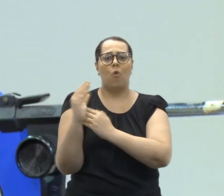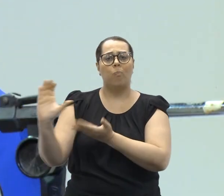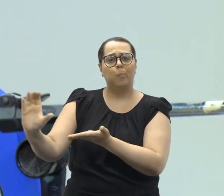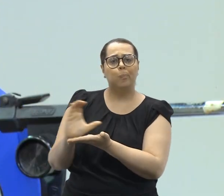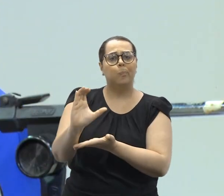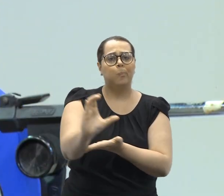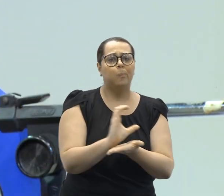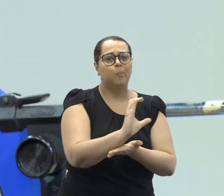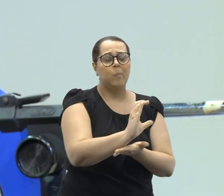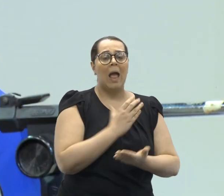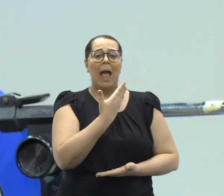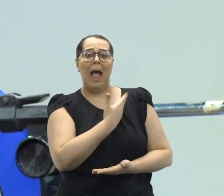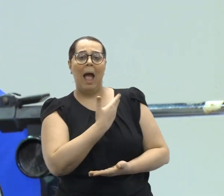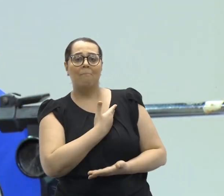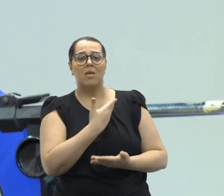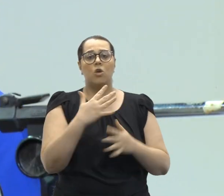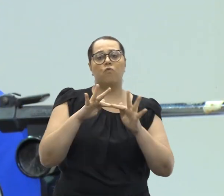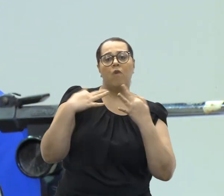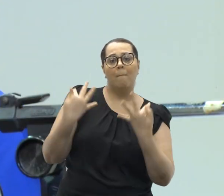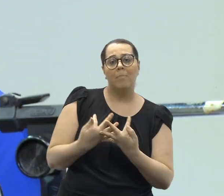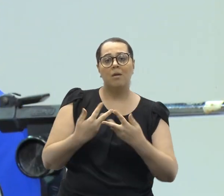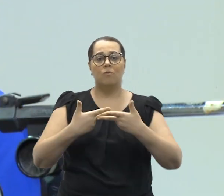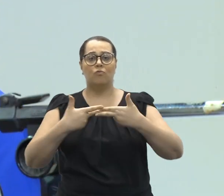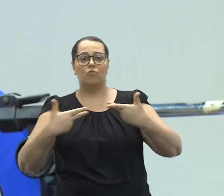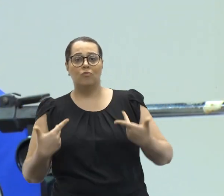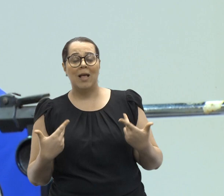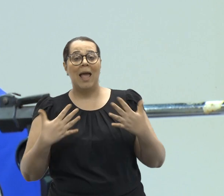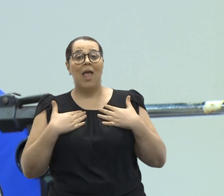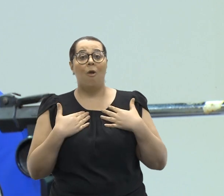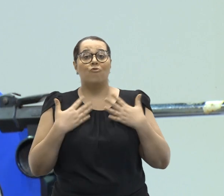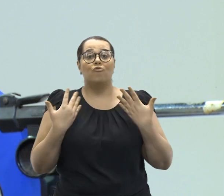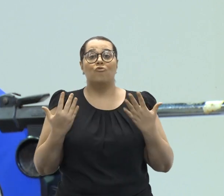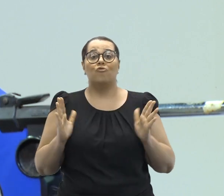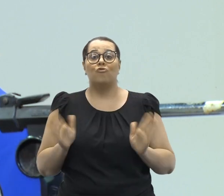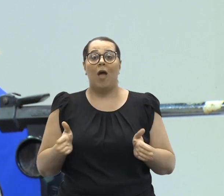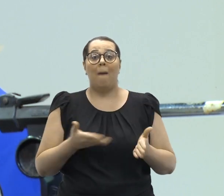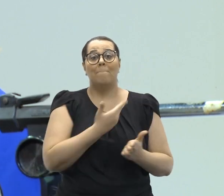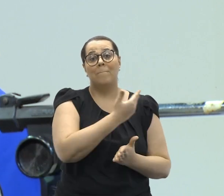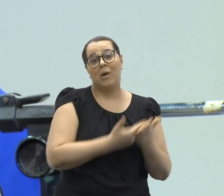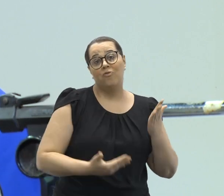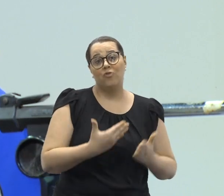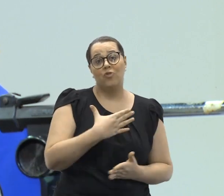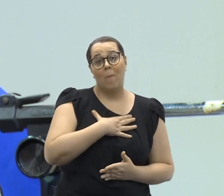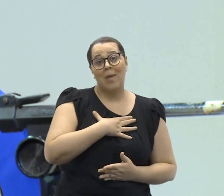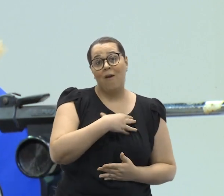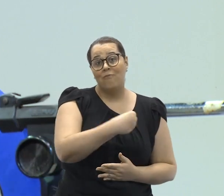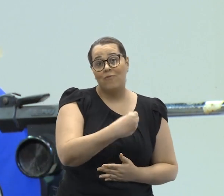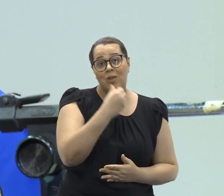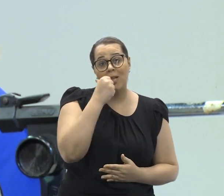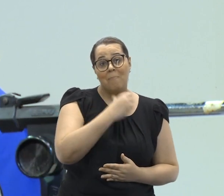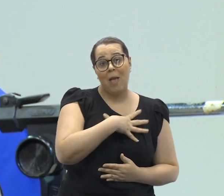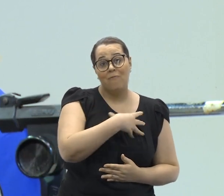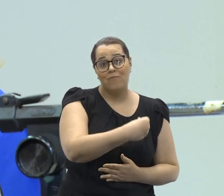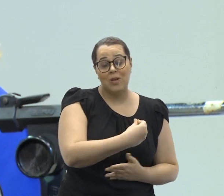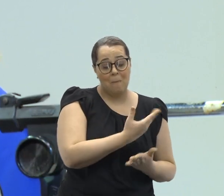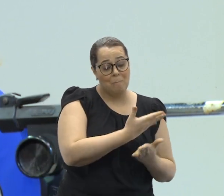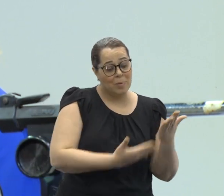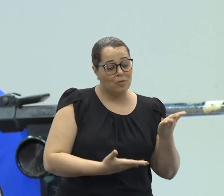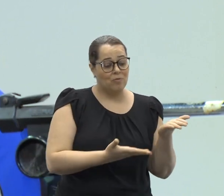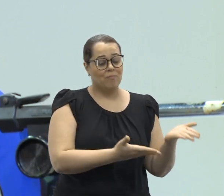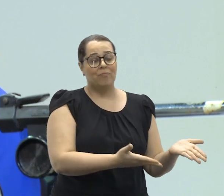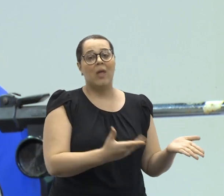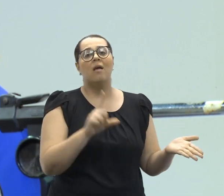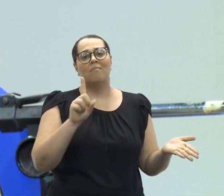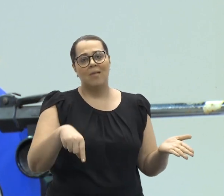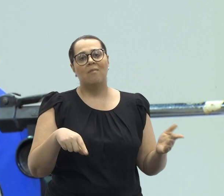né? E eu já vinha de uma perda da minha filha, que eu tinha perdido justamente com câncer, então você